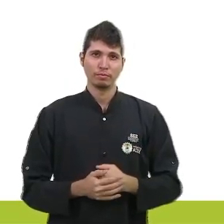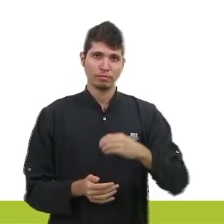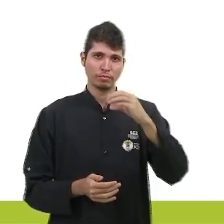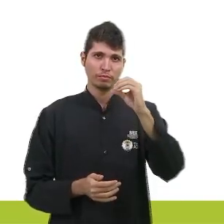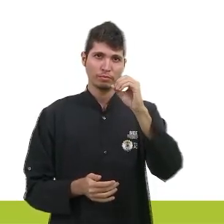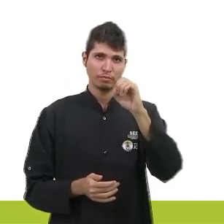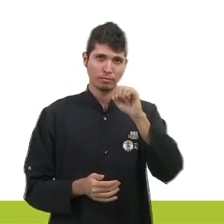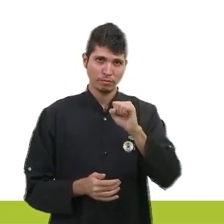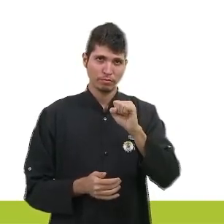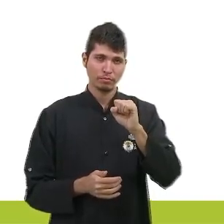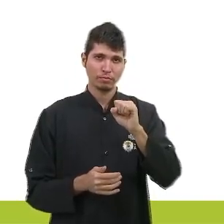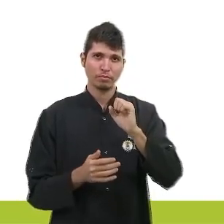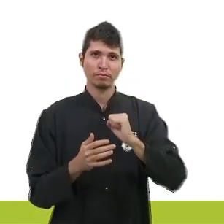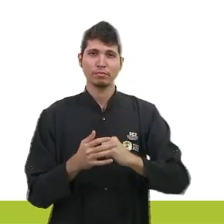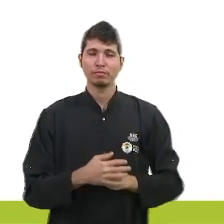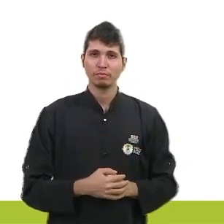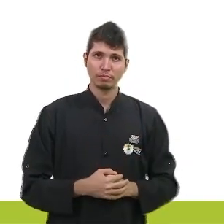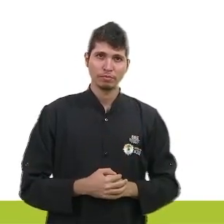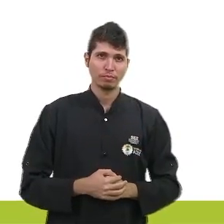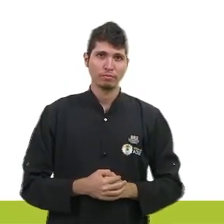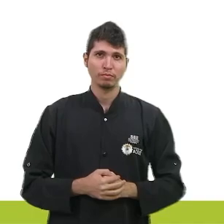cosseno de